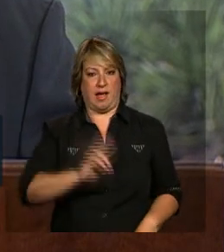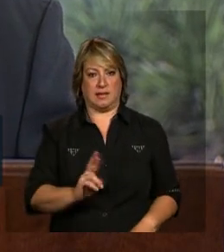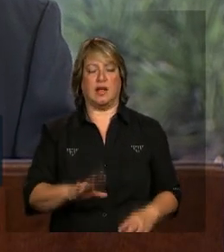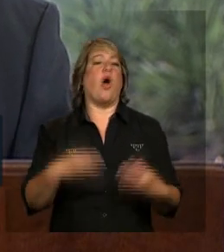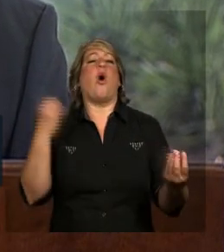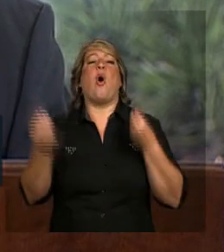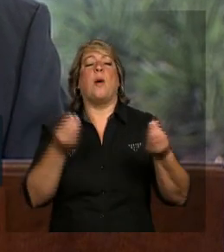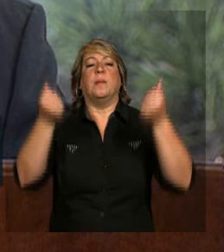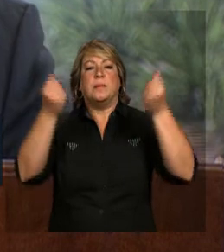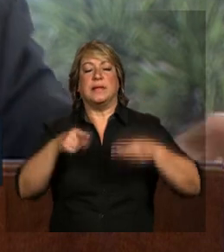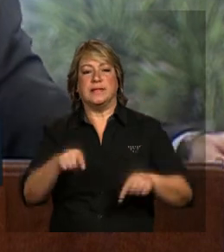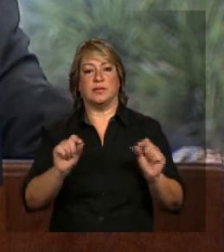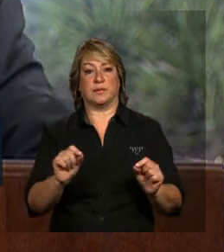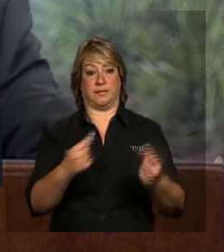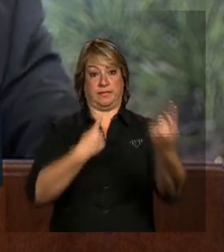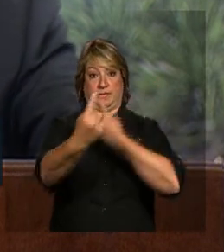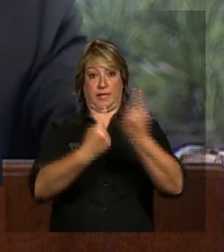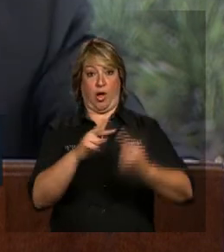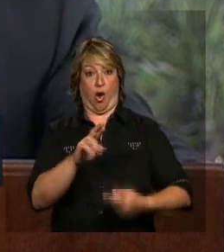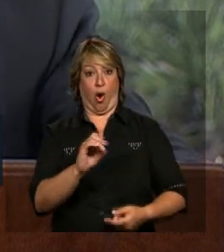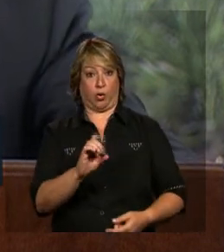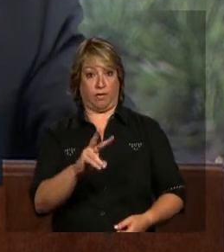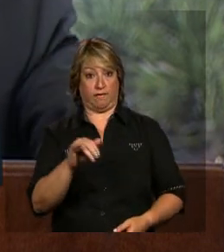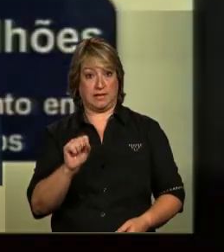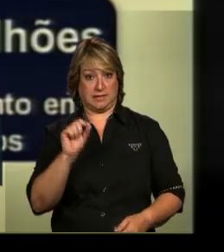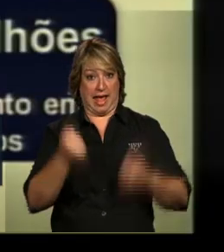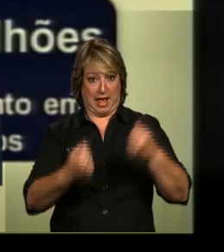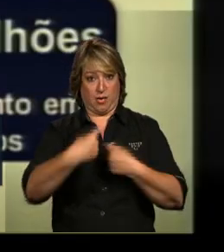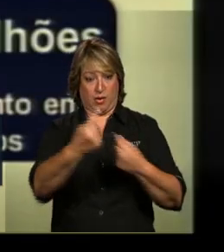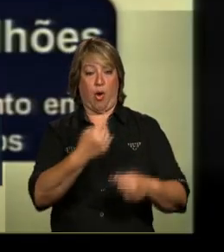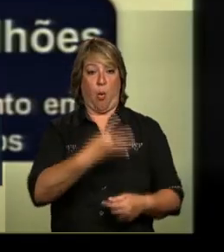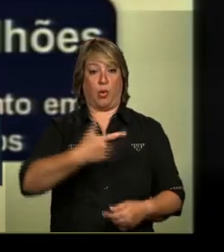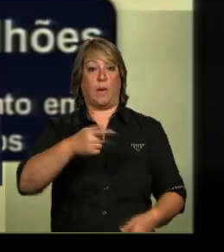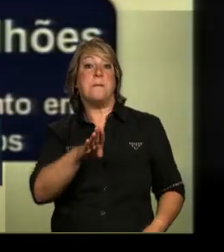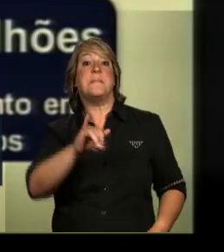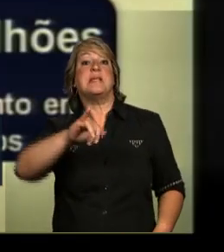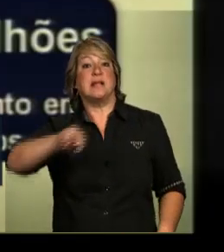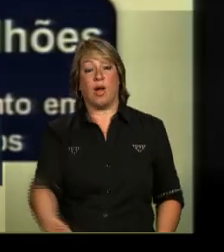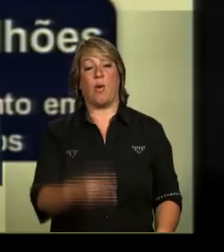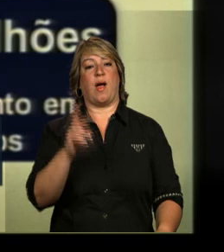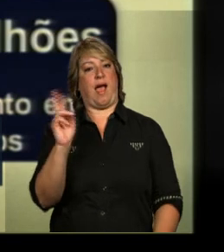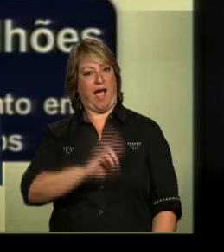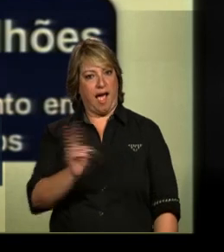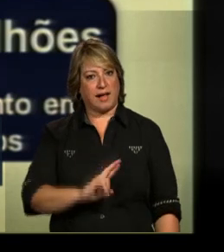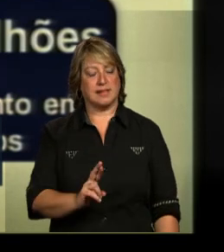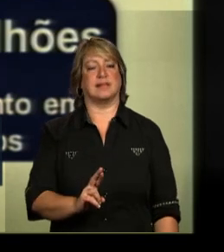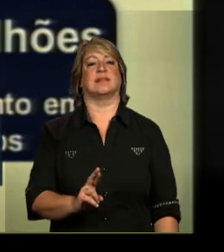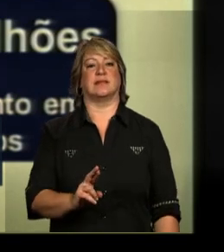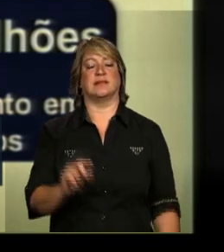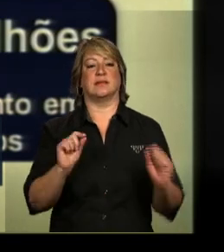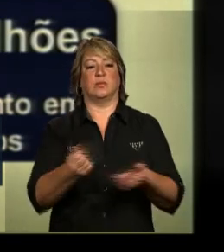investimentos em rodovias há 42 bilhões de reais envolvendo